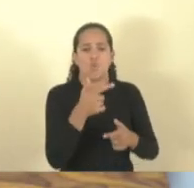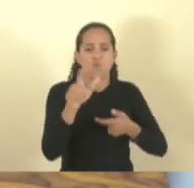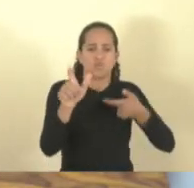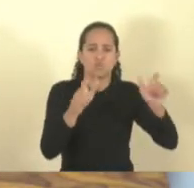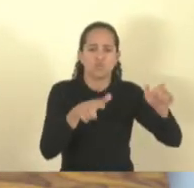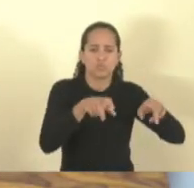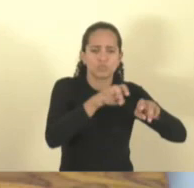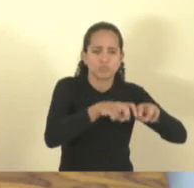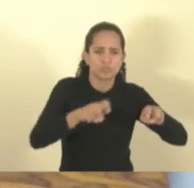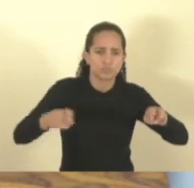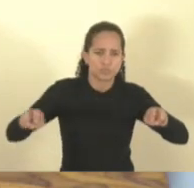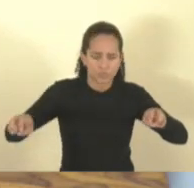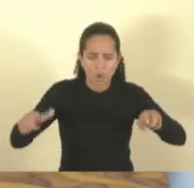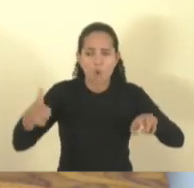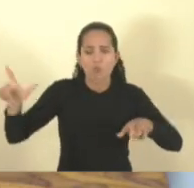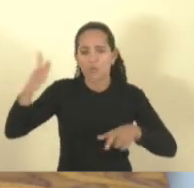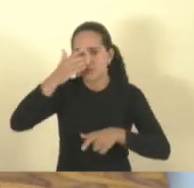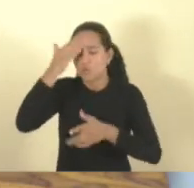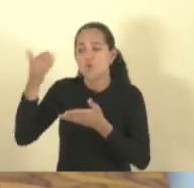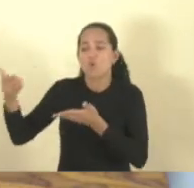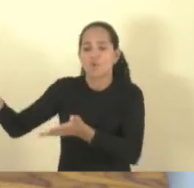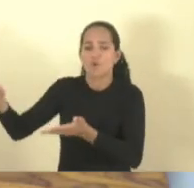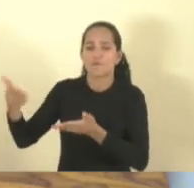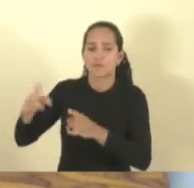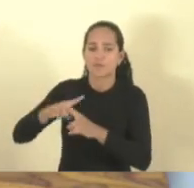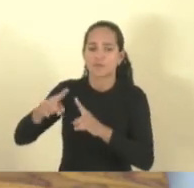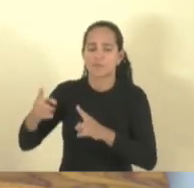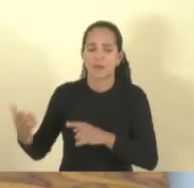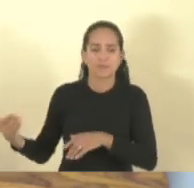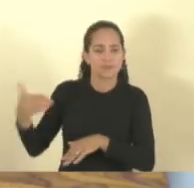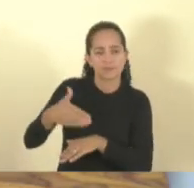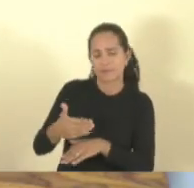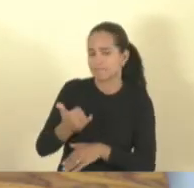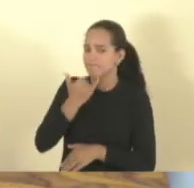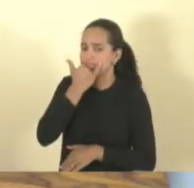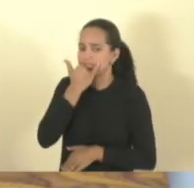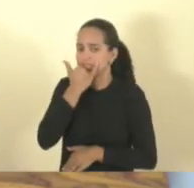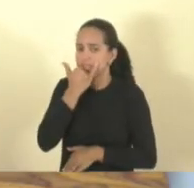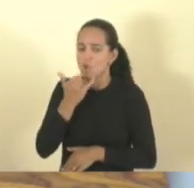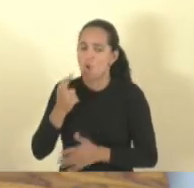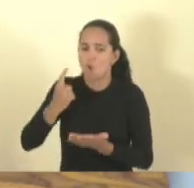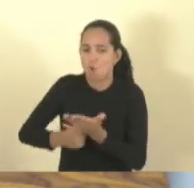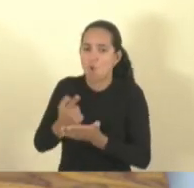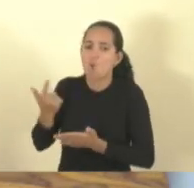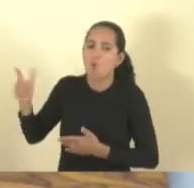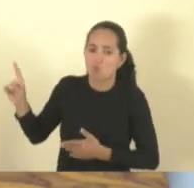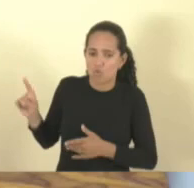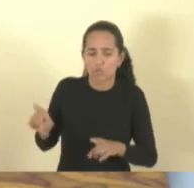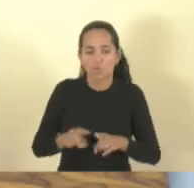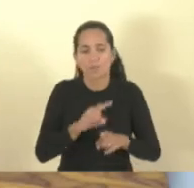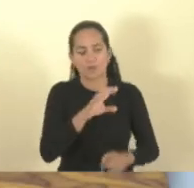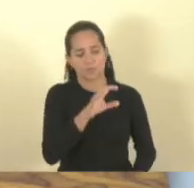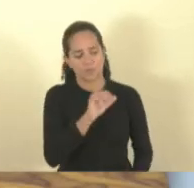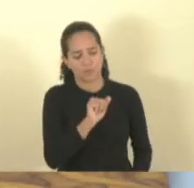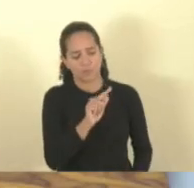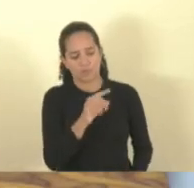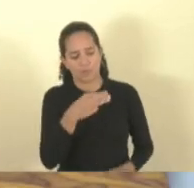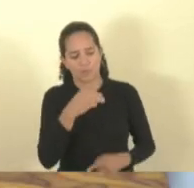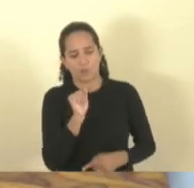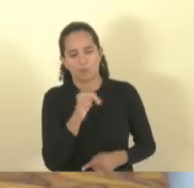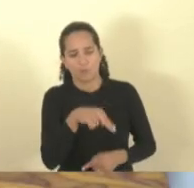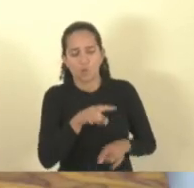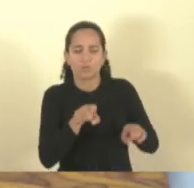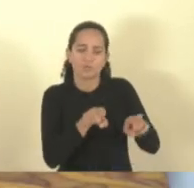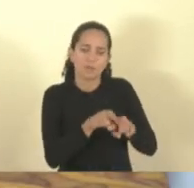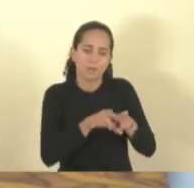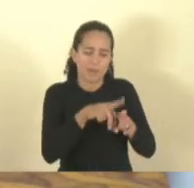foram convidados, mas não puderam se fazer presente aqui hoje. Mas o Marcelo Calmon também é um EPPGG que ocupa o cargo de Secretário